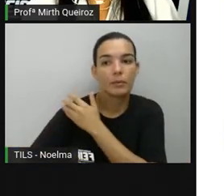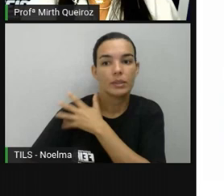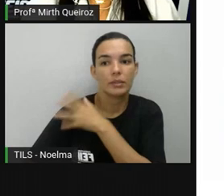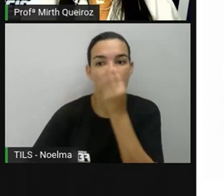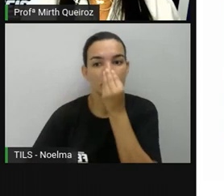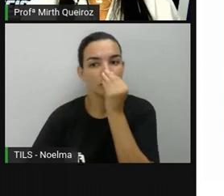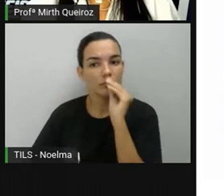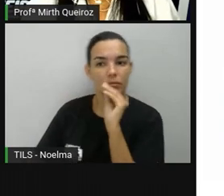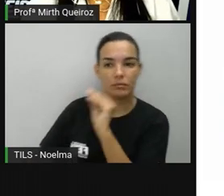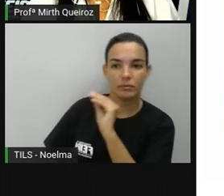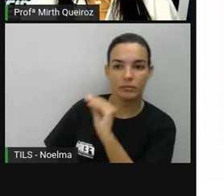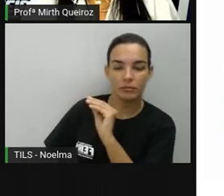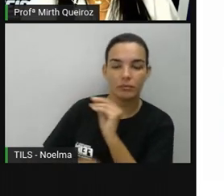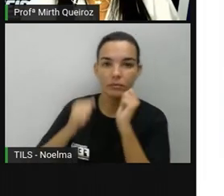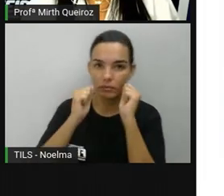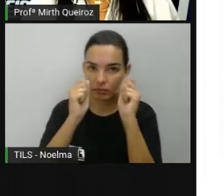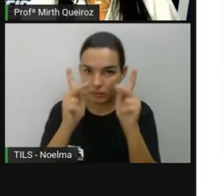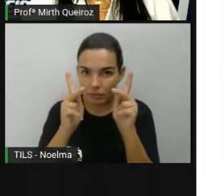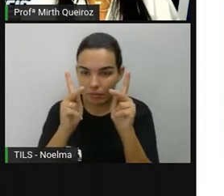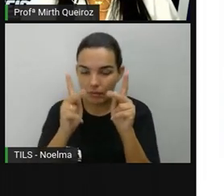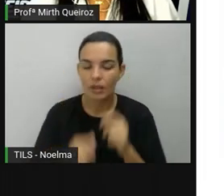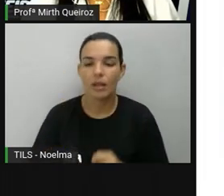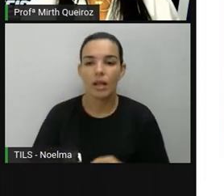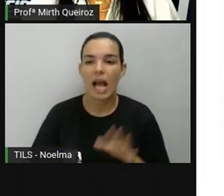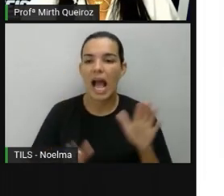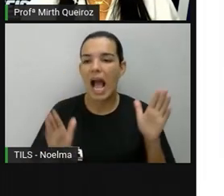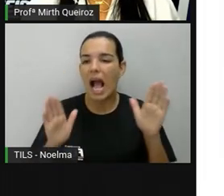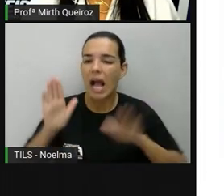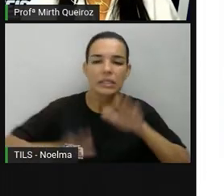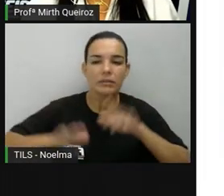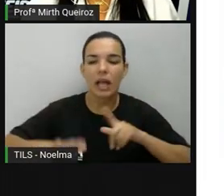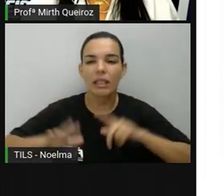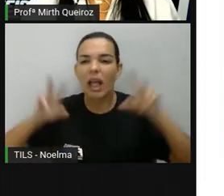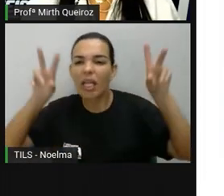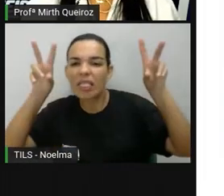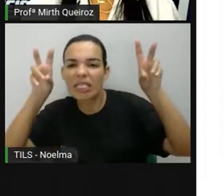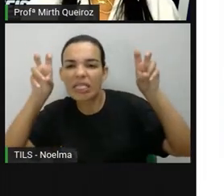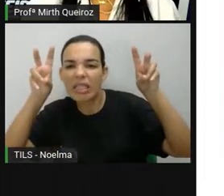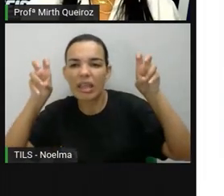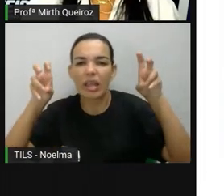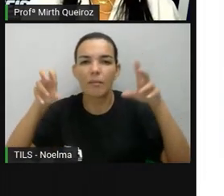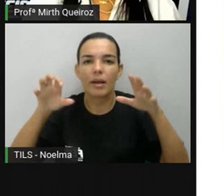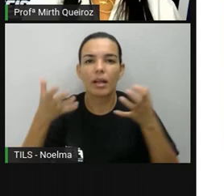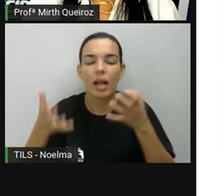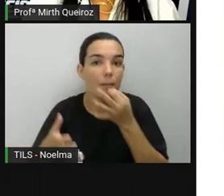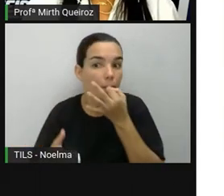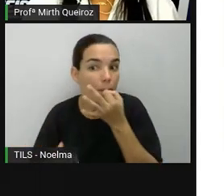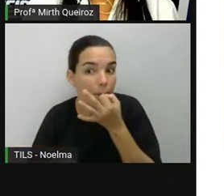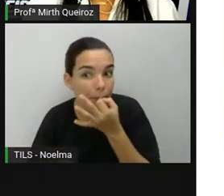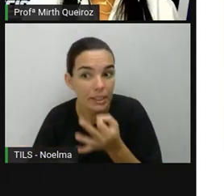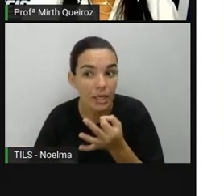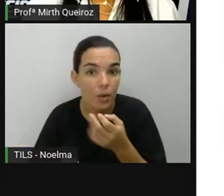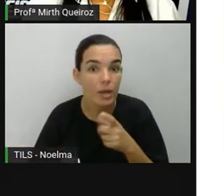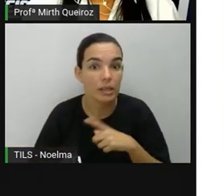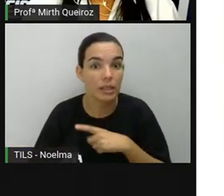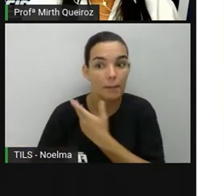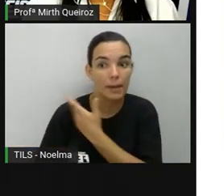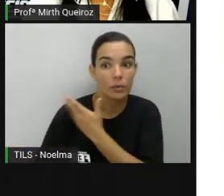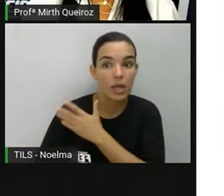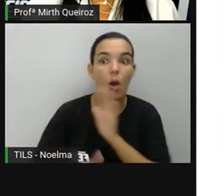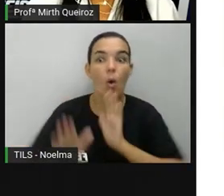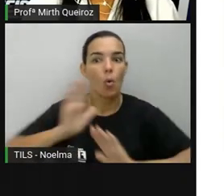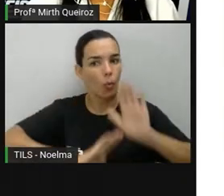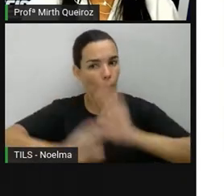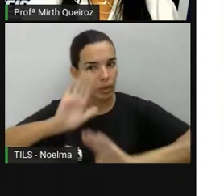né? Às vezes tem uma temática lá que é bastante polêmica e você quer dar a sua opinião e é uma opinião preconceituosa. Cuidado com